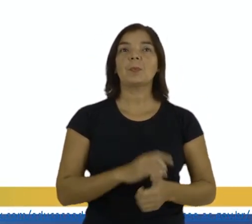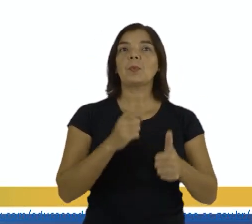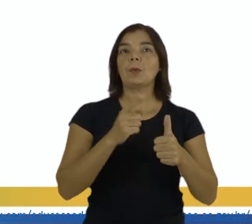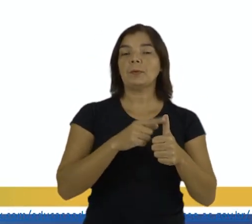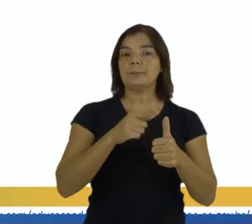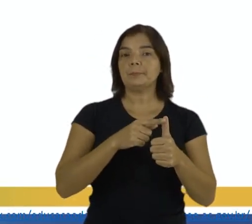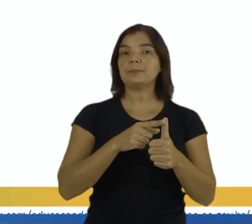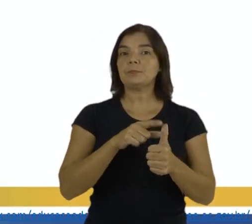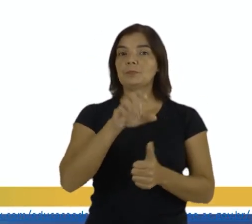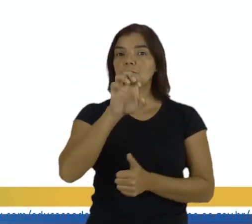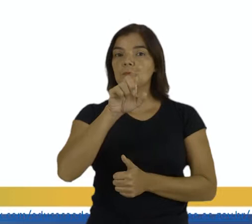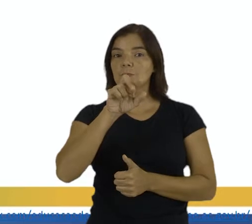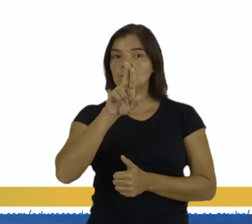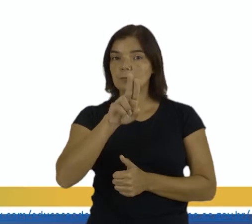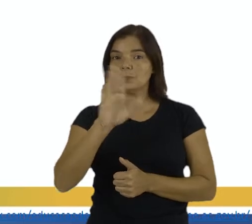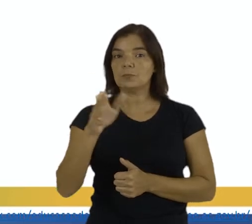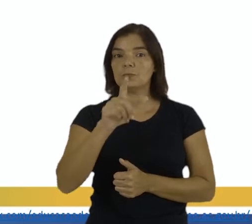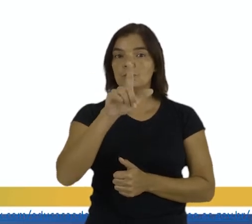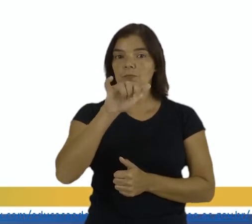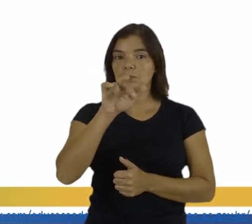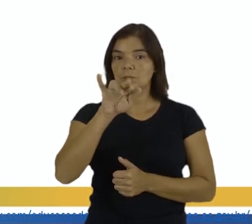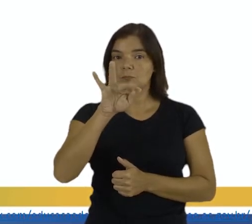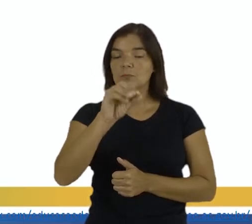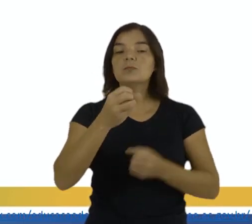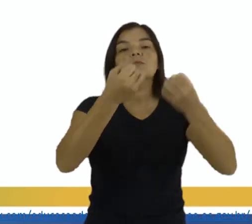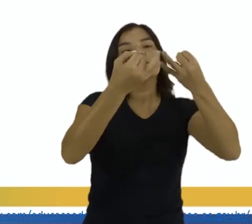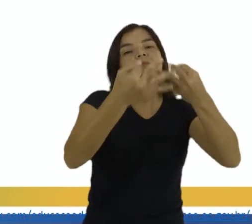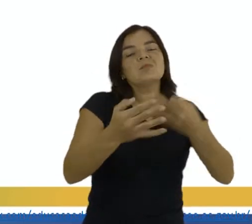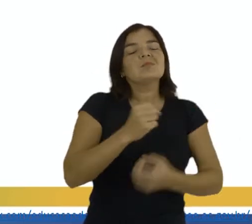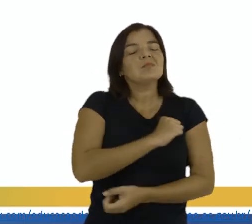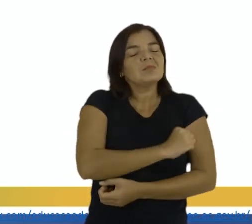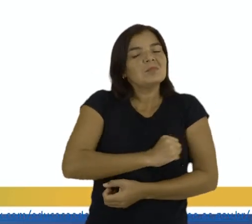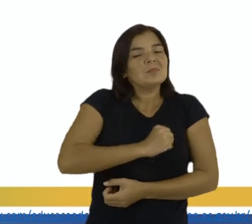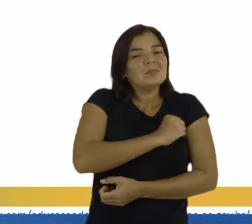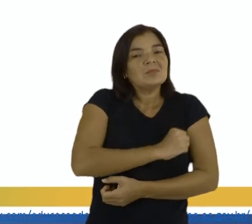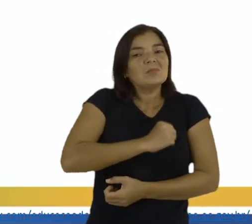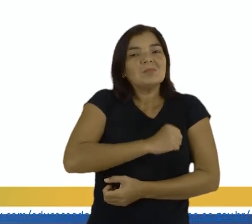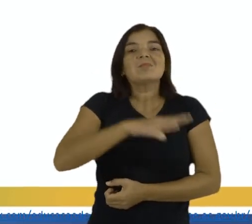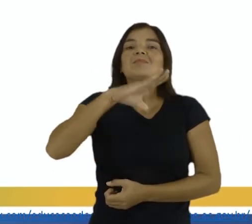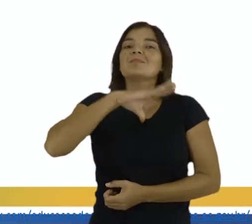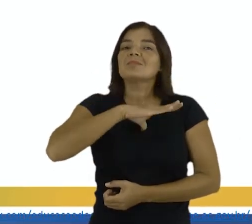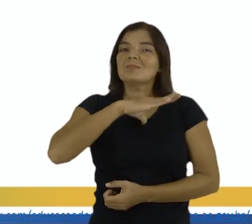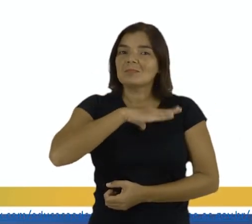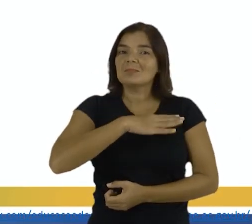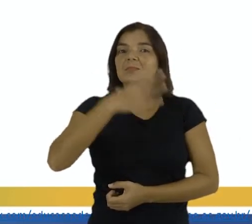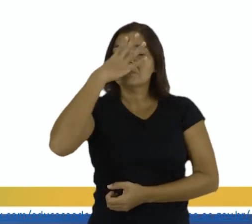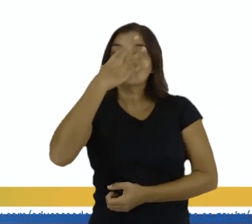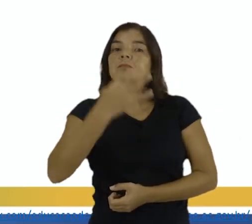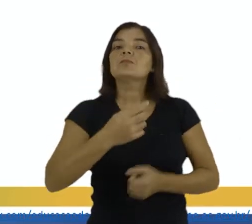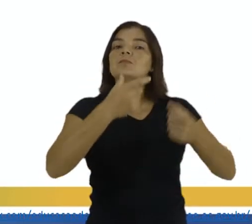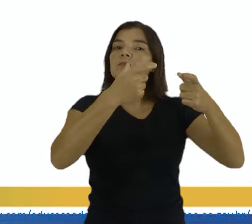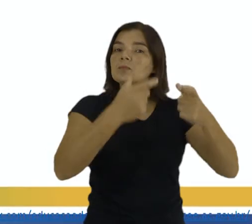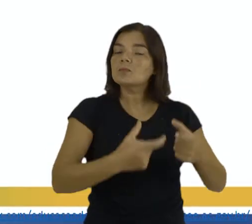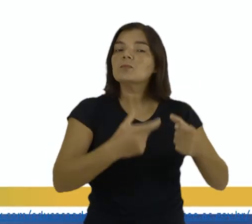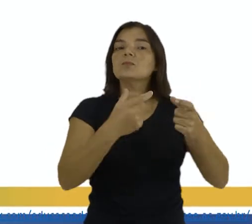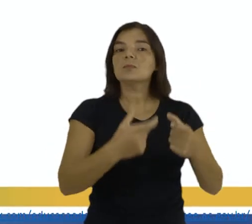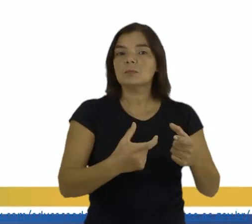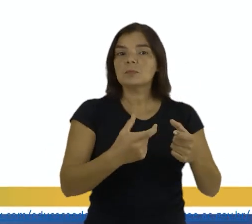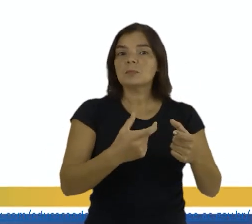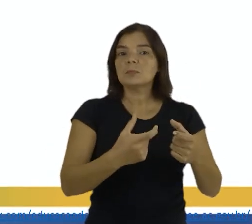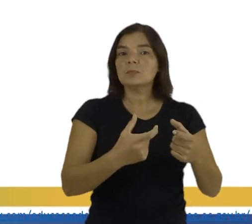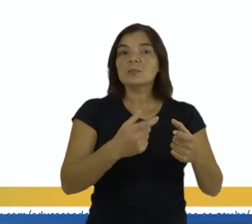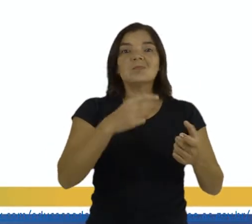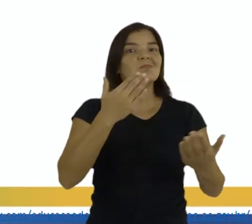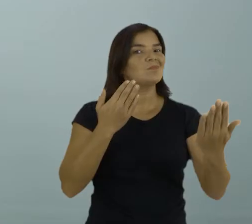lírico, na Canção do Exílio, aborda a saudade que ele sente da sua terra natal. Afirma que o lugar que ele mora atualmente não